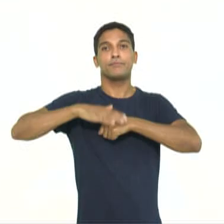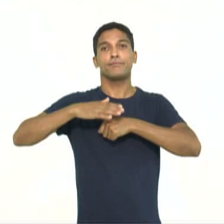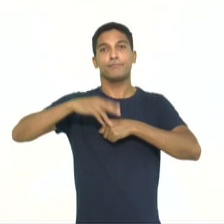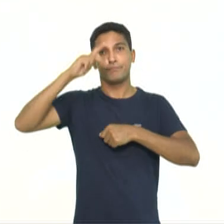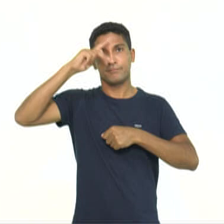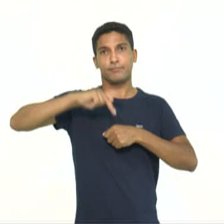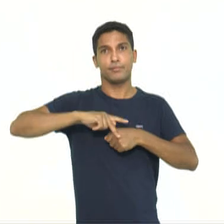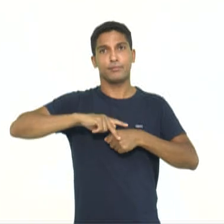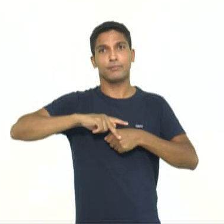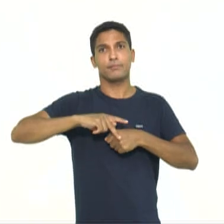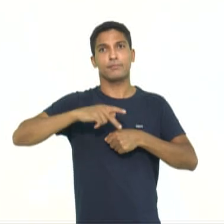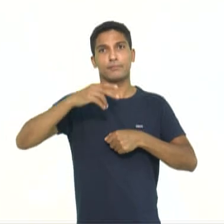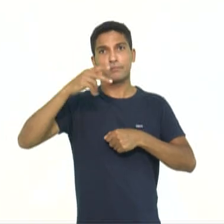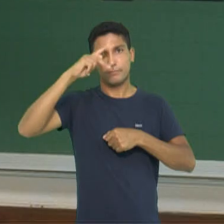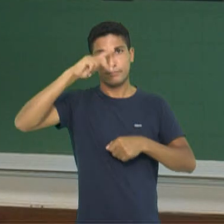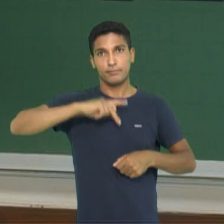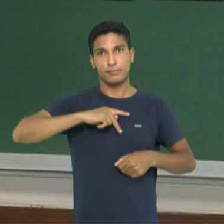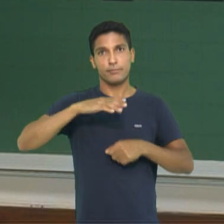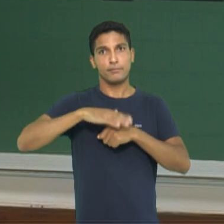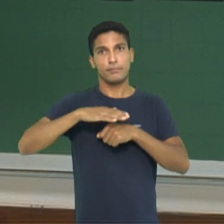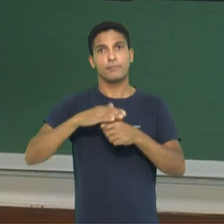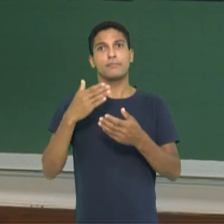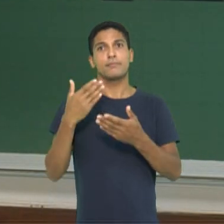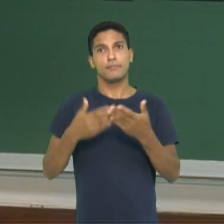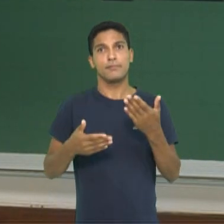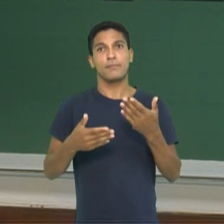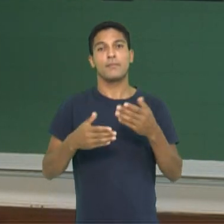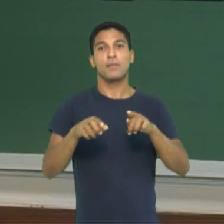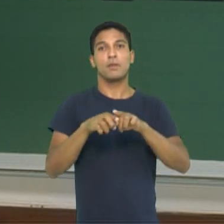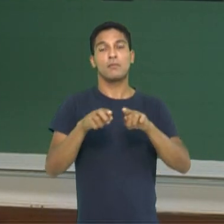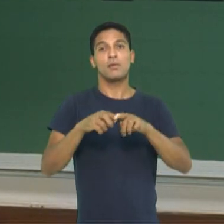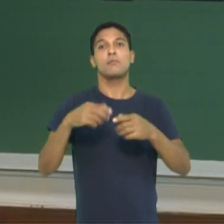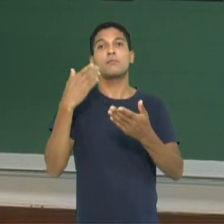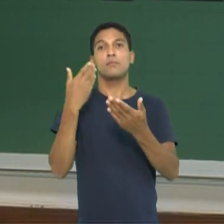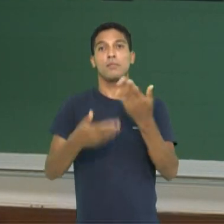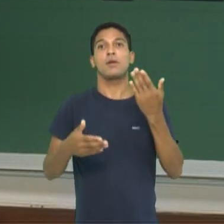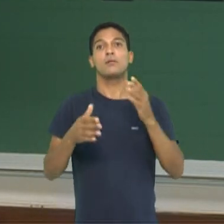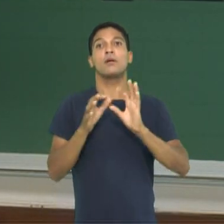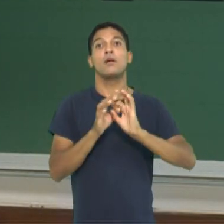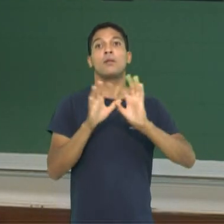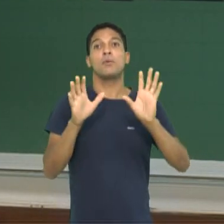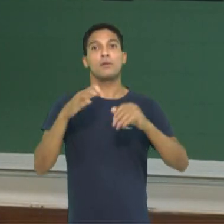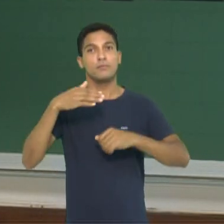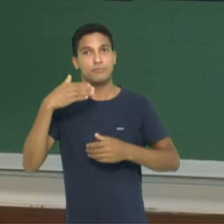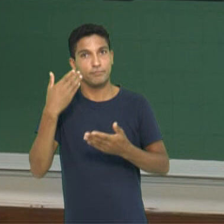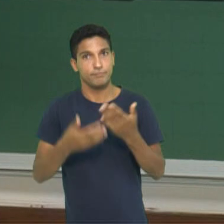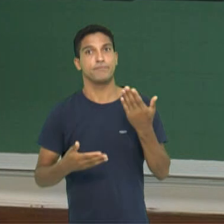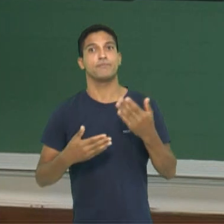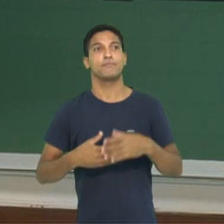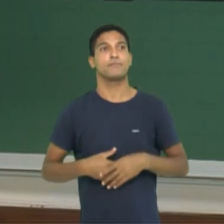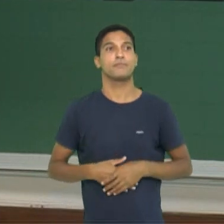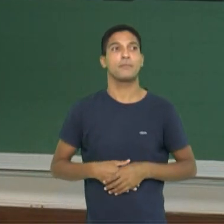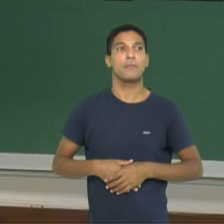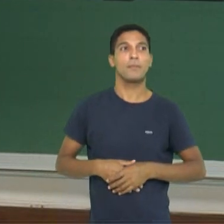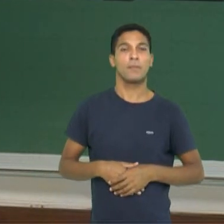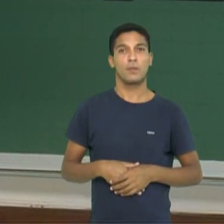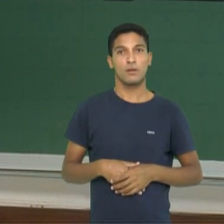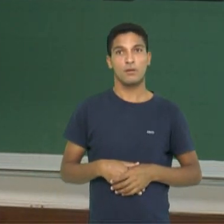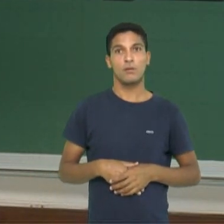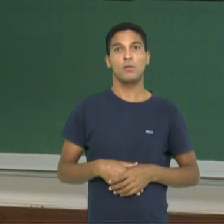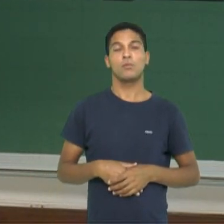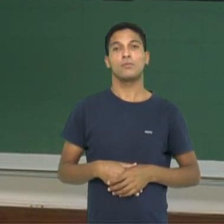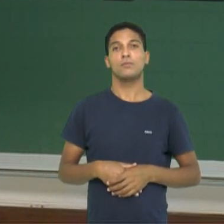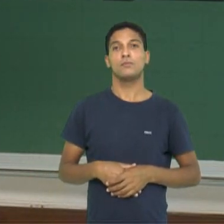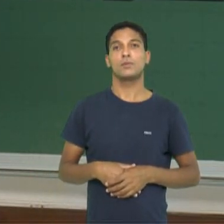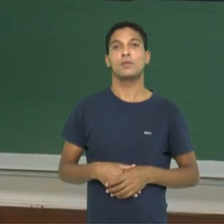porque todos vivem numa massificação, vão se tornando parte das massas e o pensamento